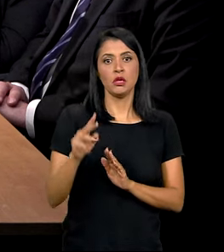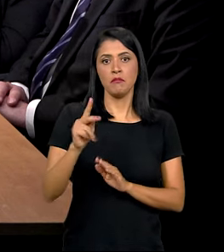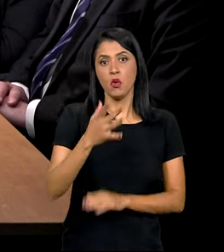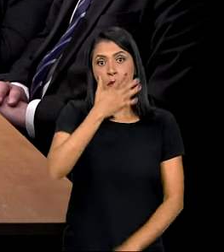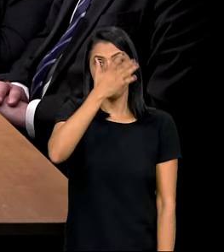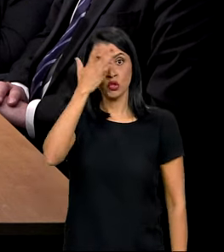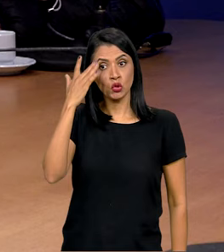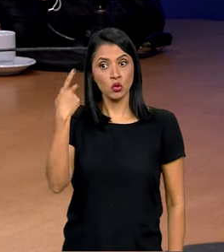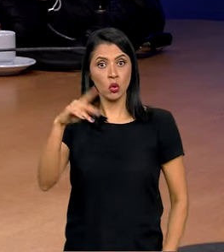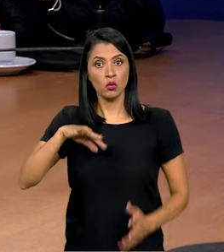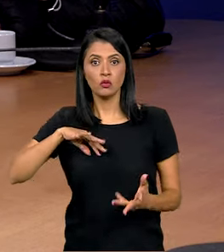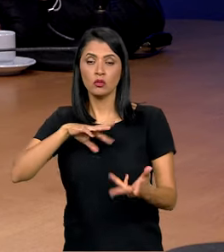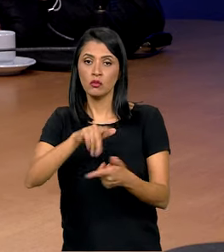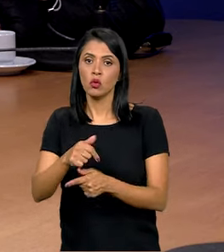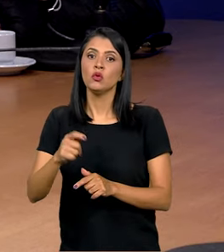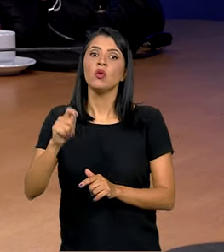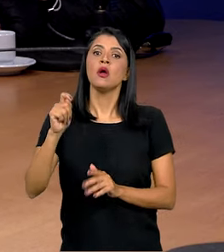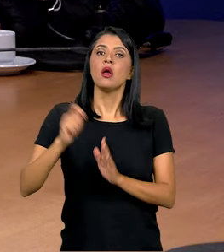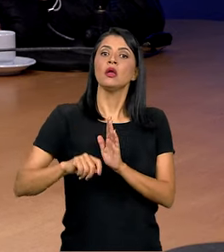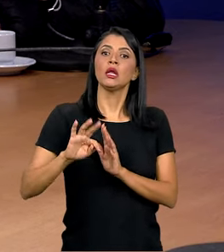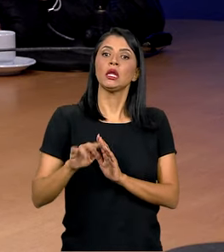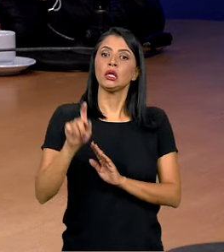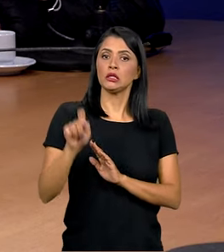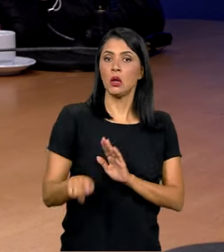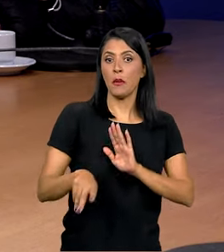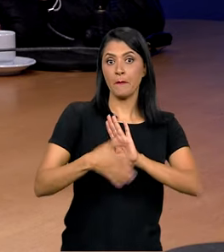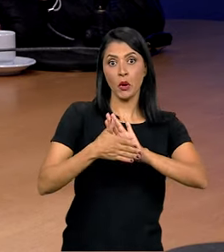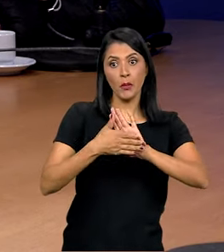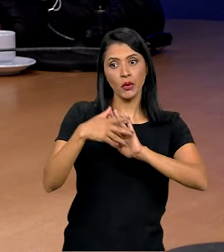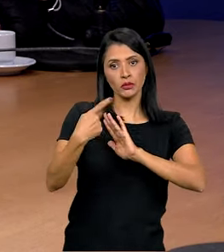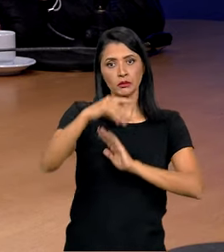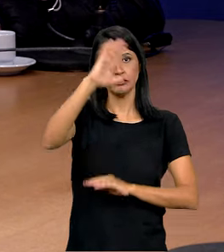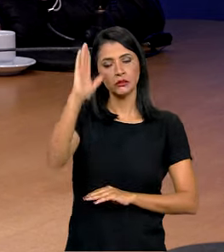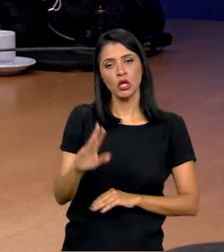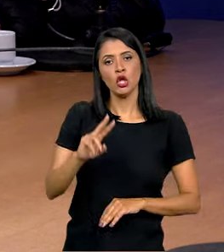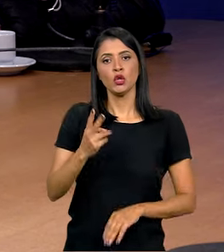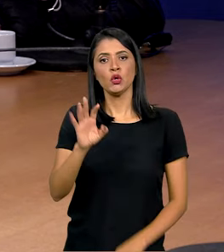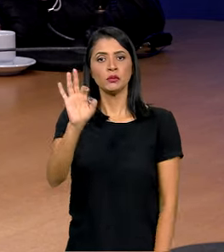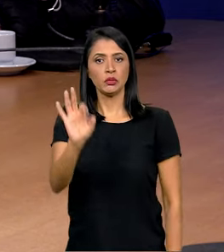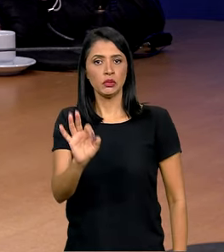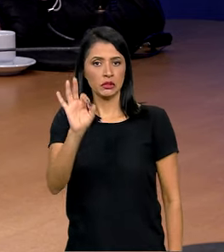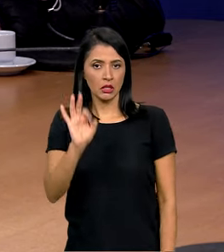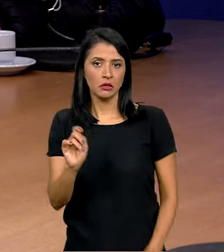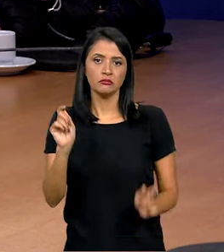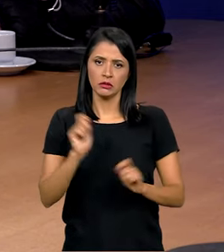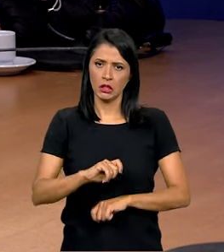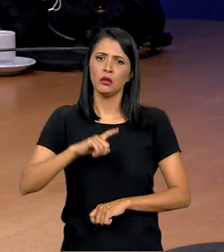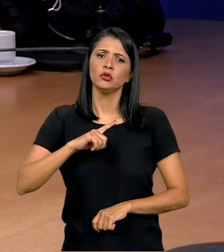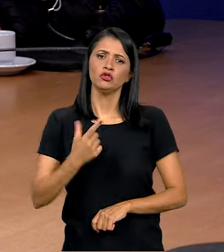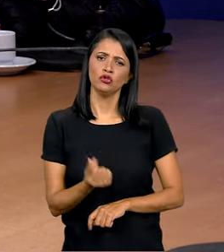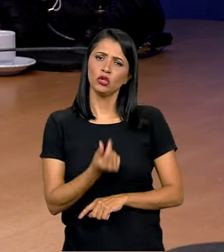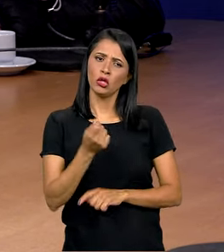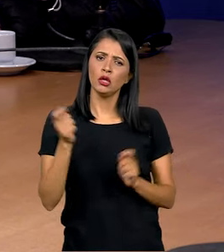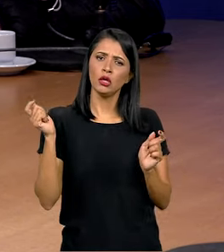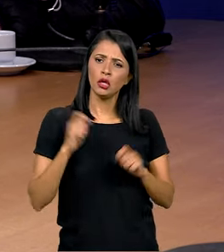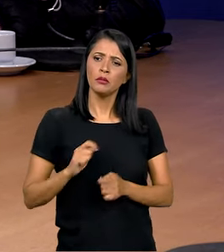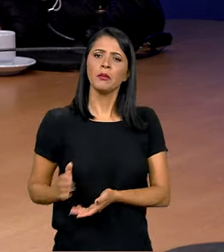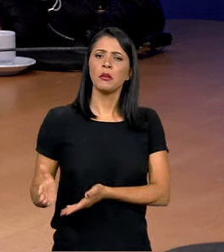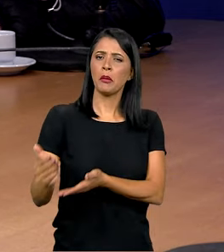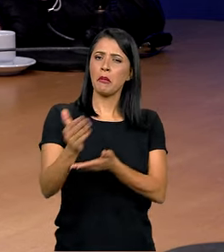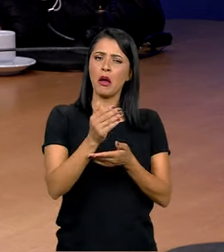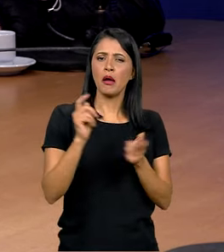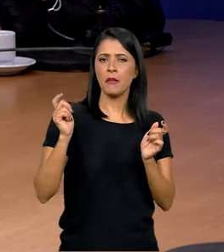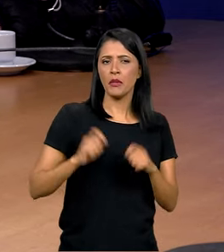afeta apenas 3.000 pessoas no mundo e com uma taxação que é a proposta Brasileira de cerca de 2% né teríamos de dinheiro